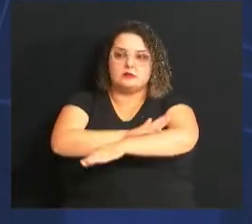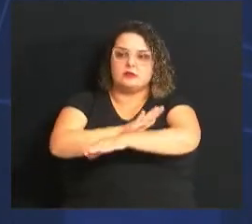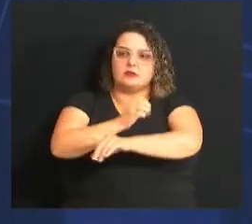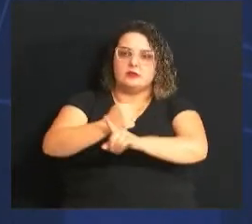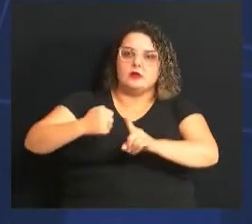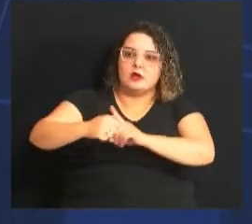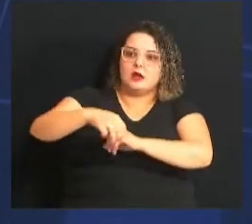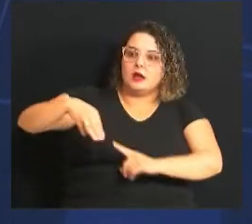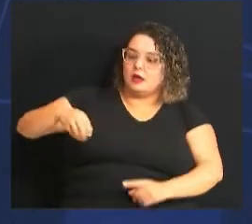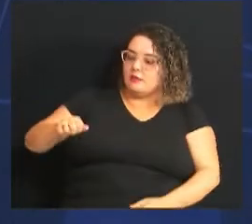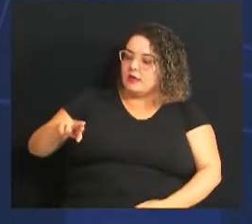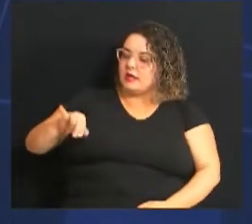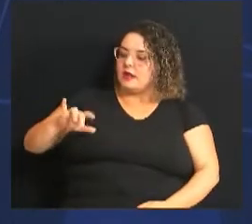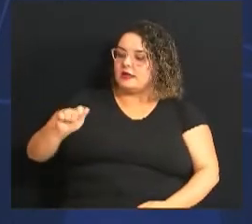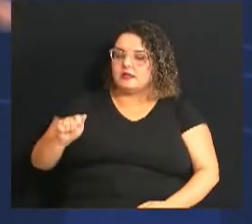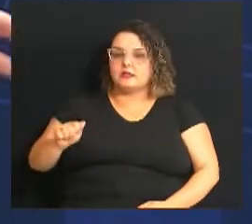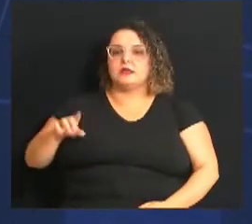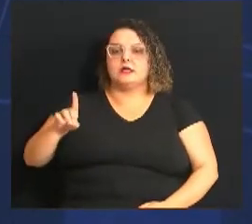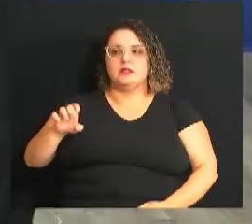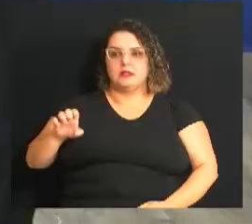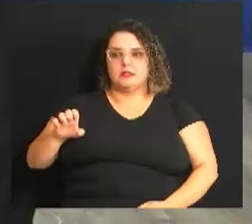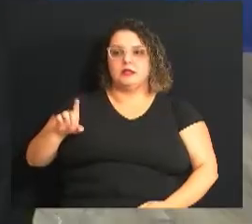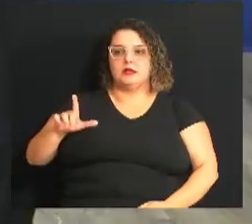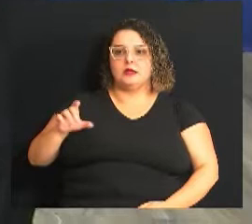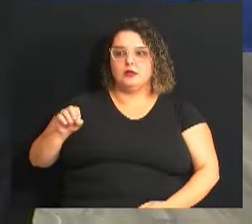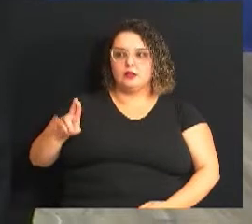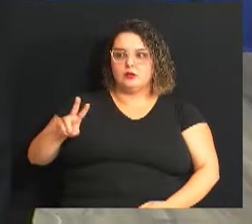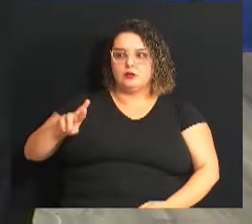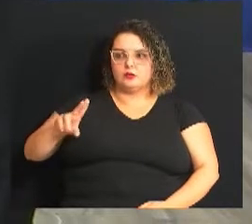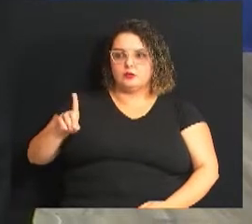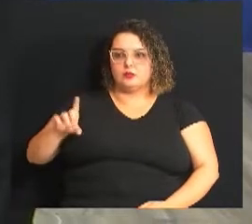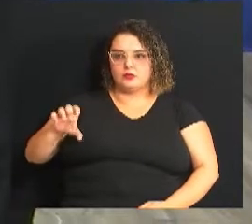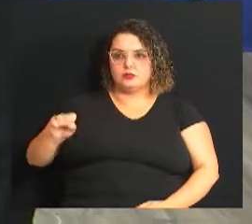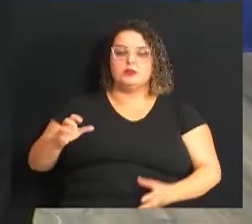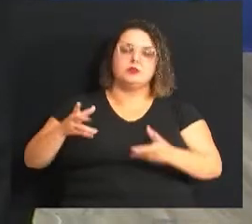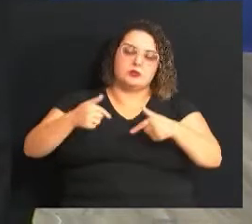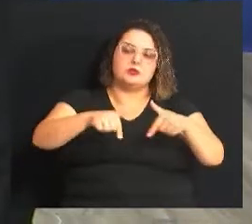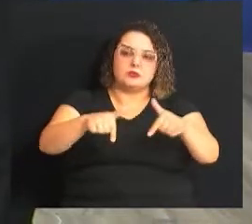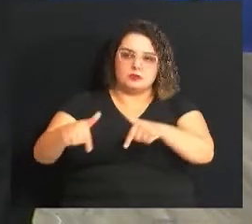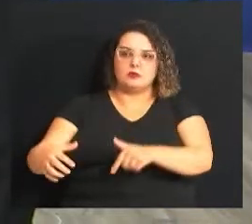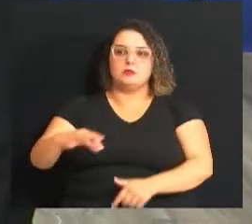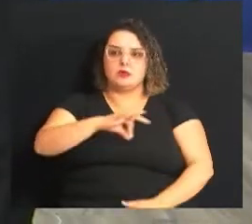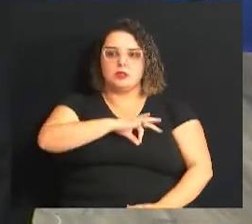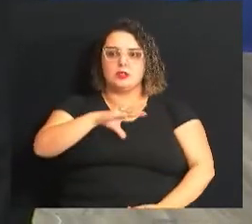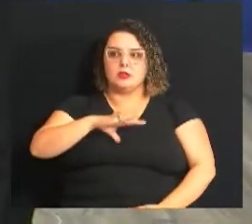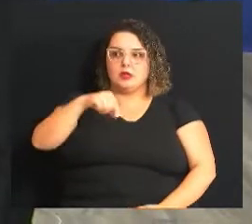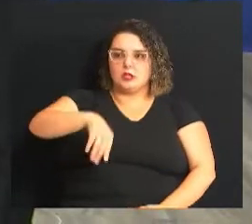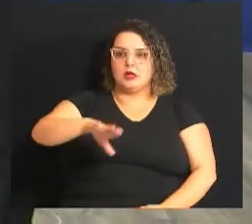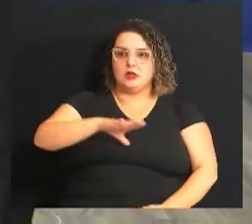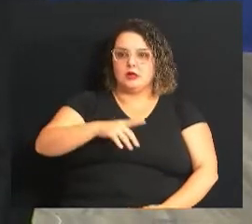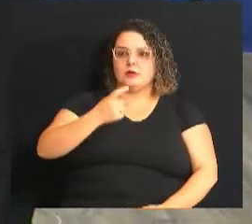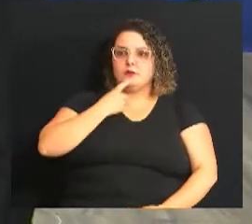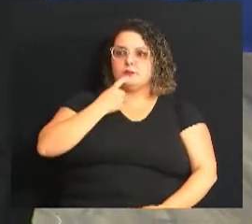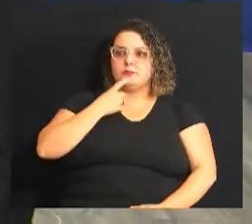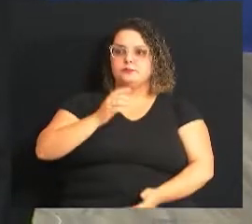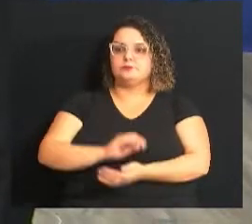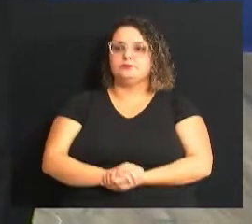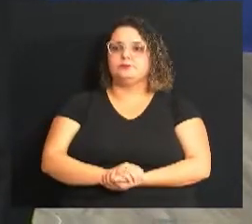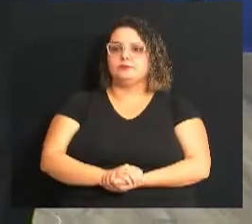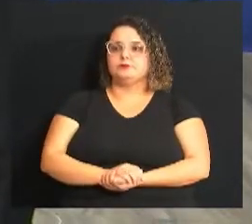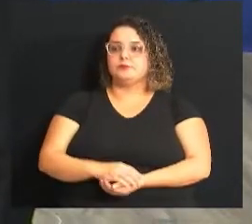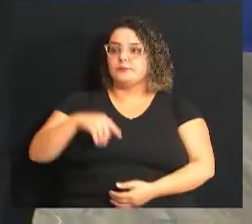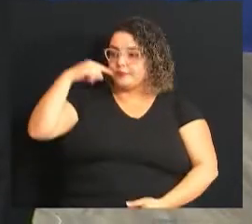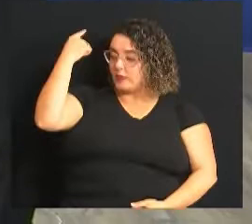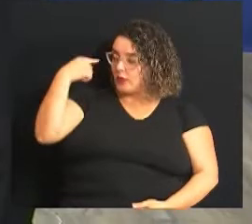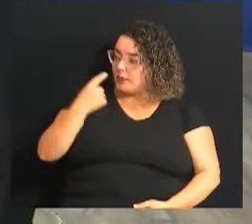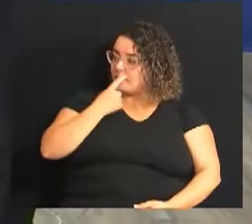que é a comandante da Guarda Municipal, e todo este trabalho que é realizado pela Guarda Municipal aqui da cidade de Campinas. Mirna Abreu já